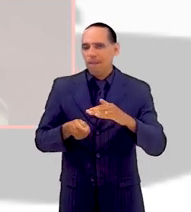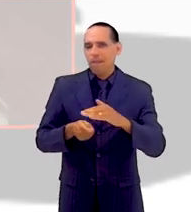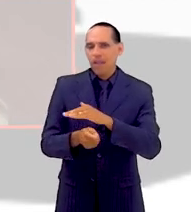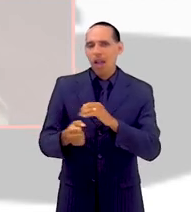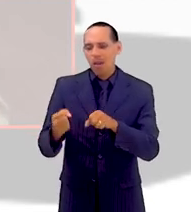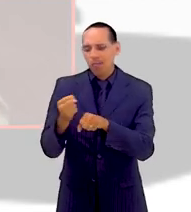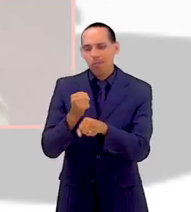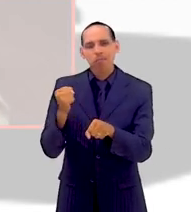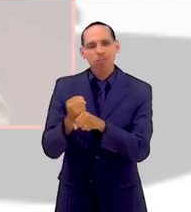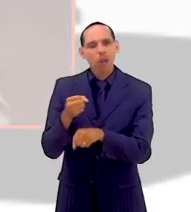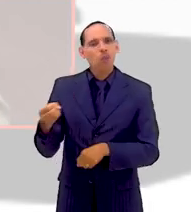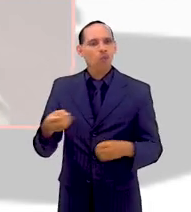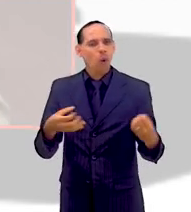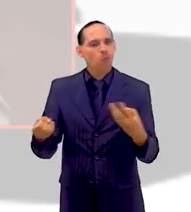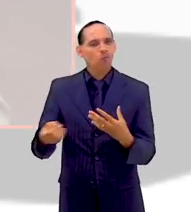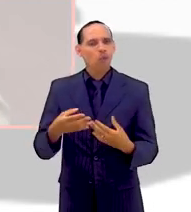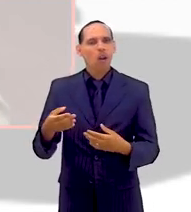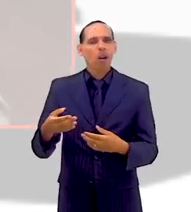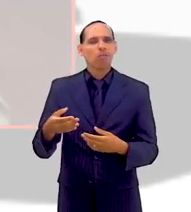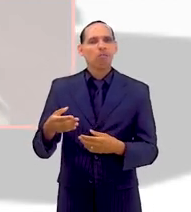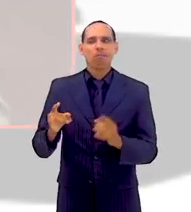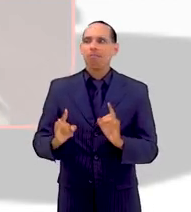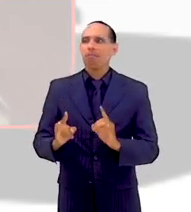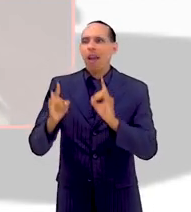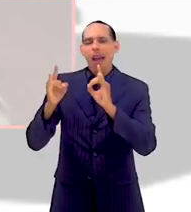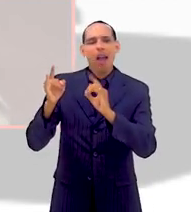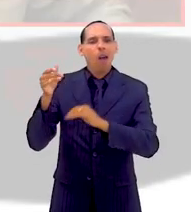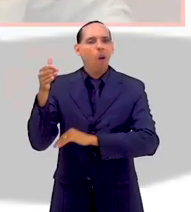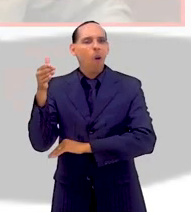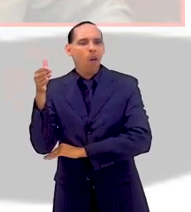hotéis muito, muito charmosos,